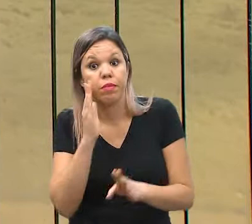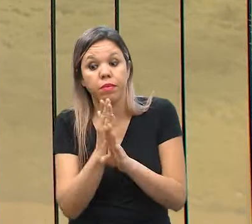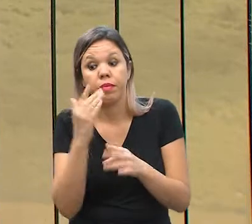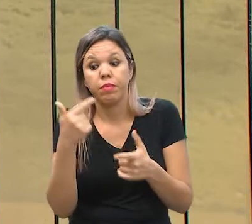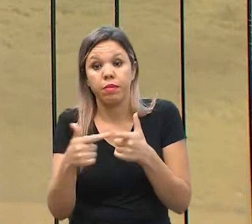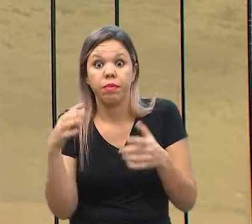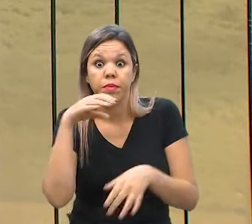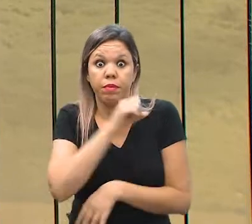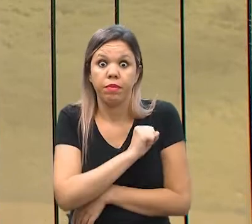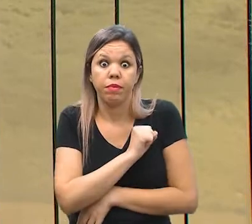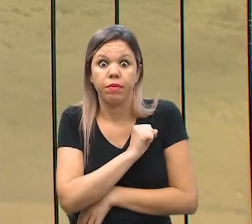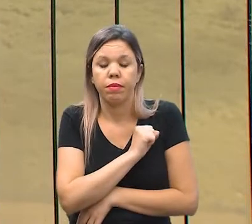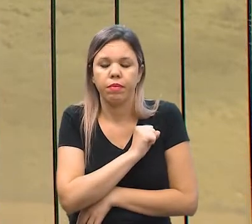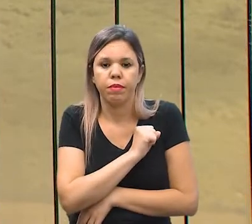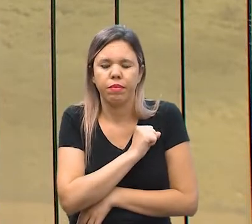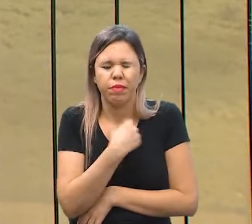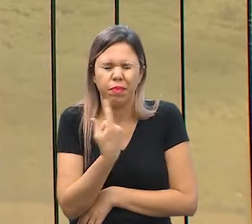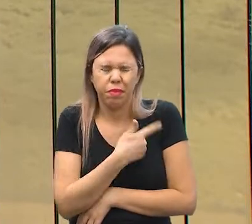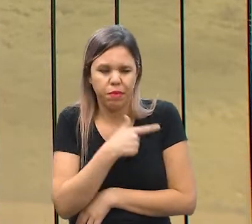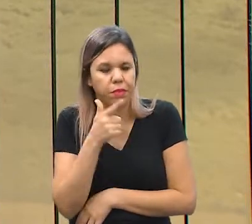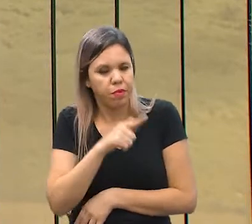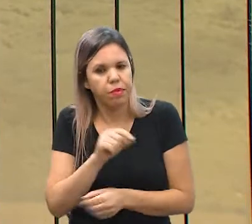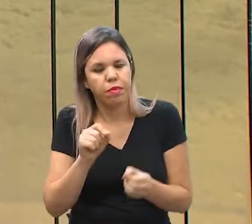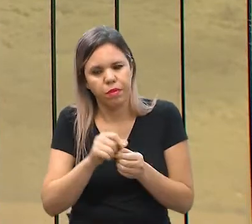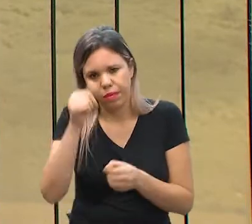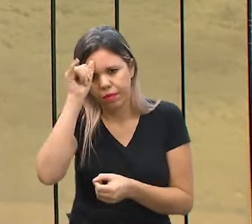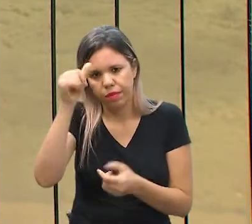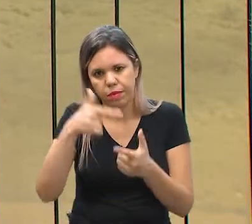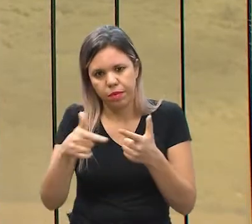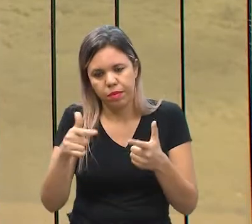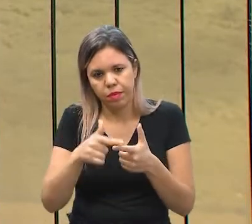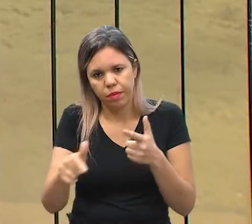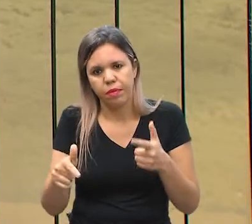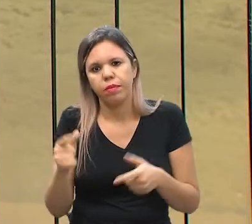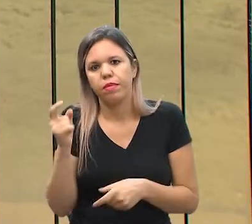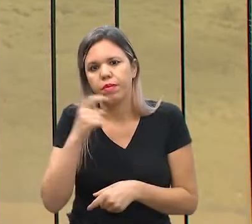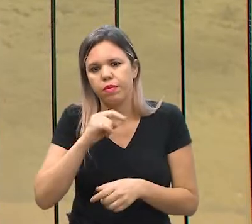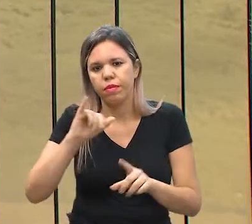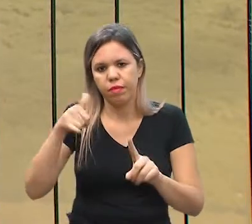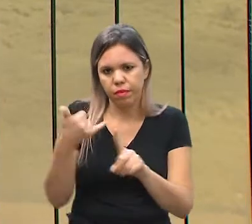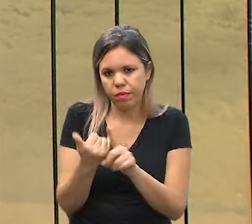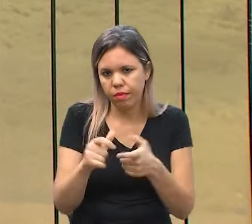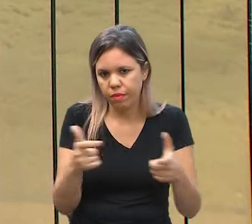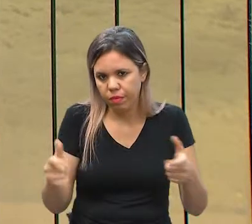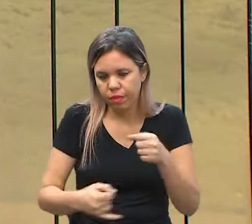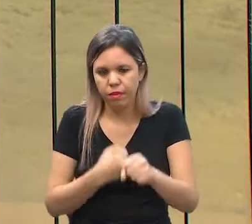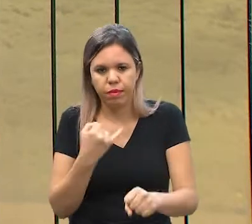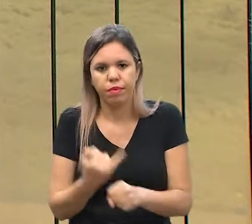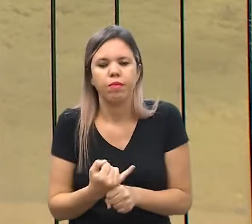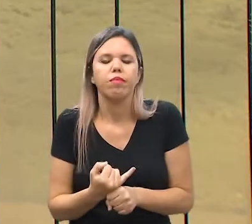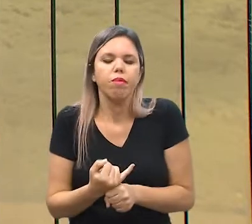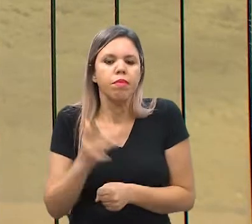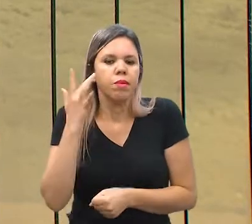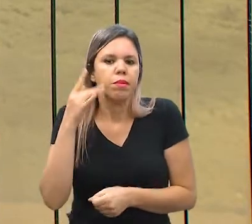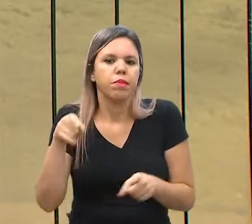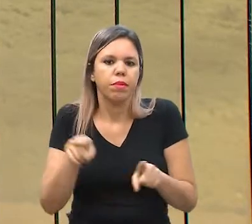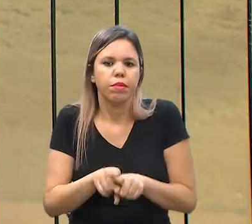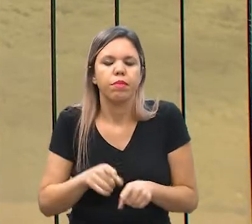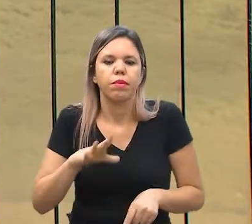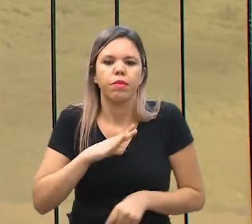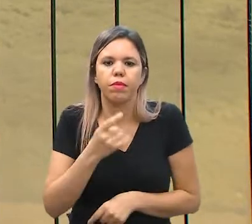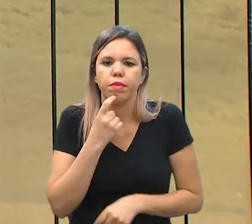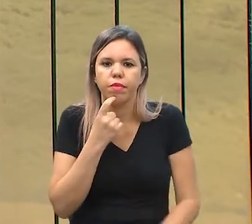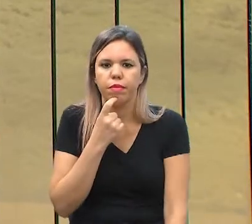isso mais rápido, inclusive para que a gente consiga evitar o cyberbullying que tem crescendo hoje. E eu acho que para a cidade